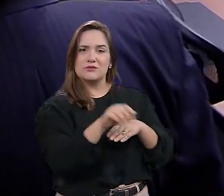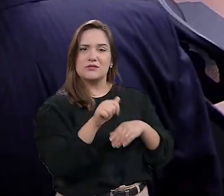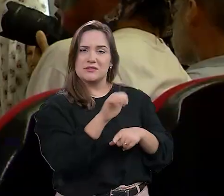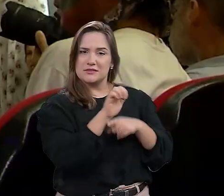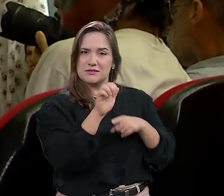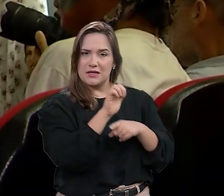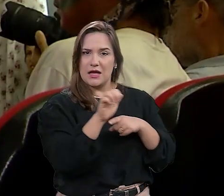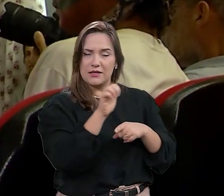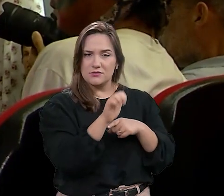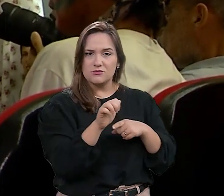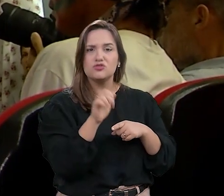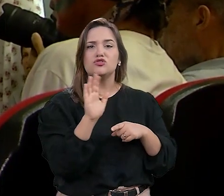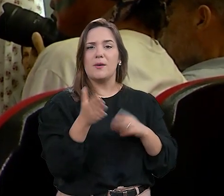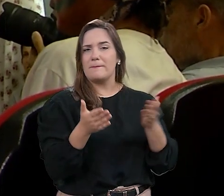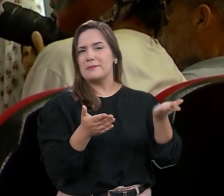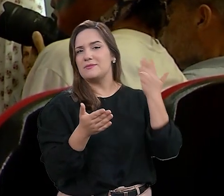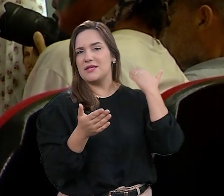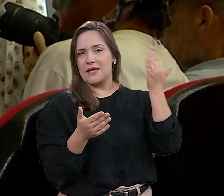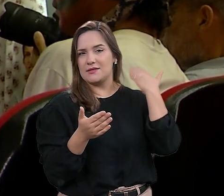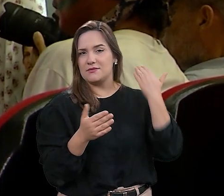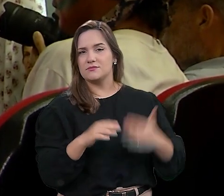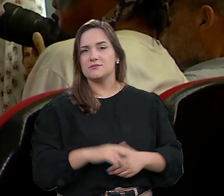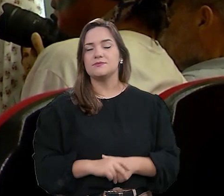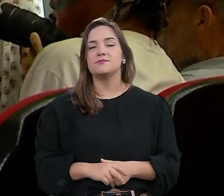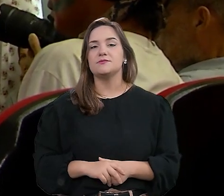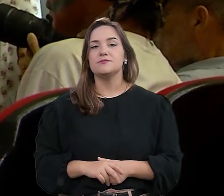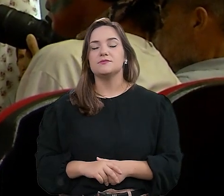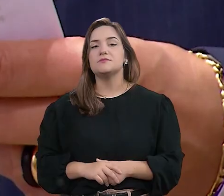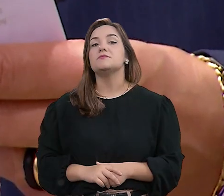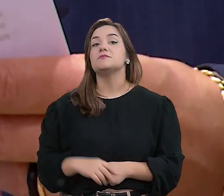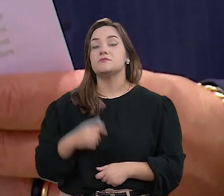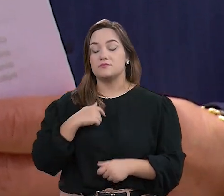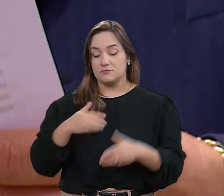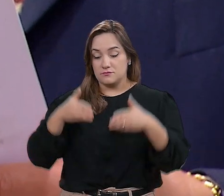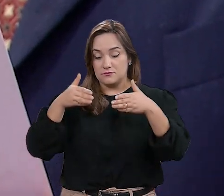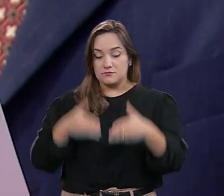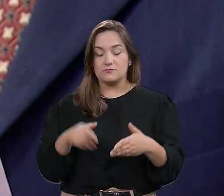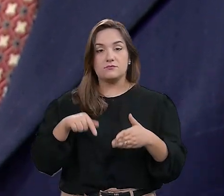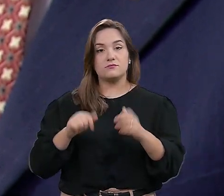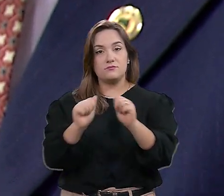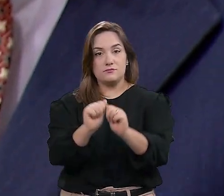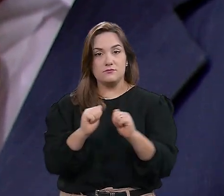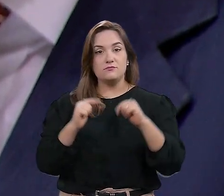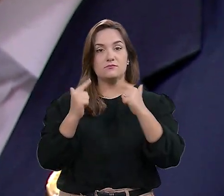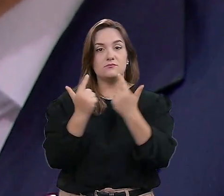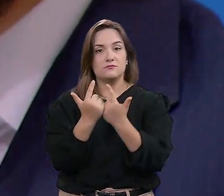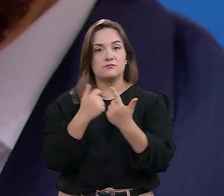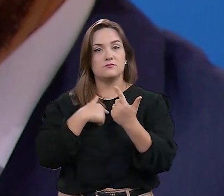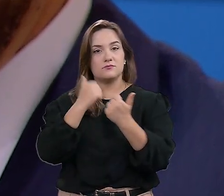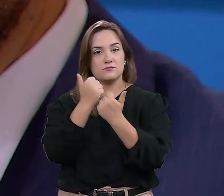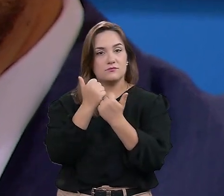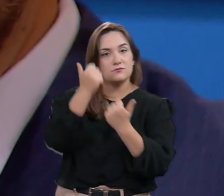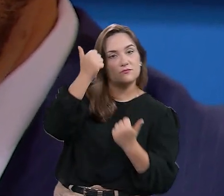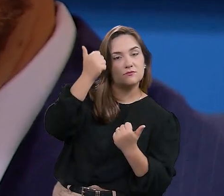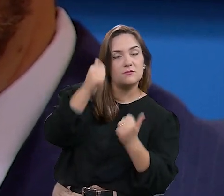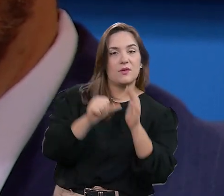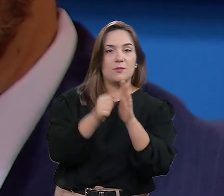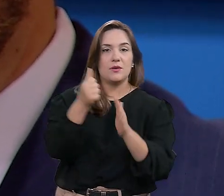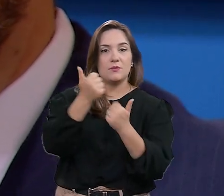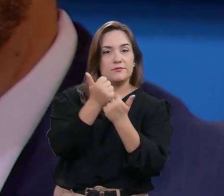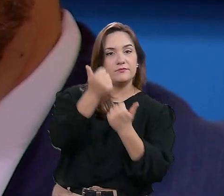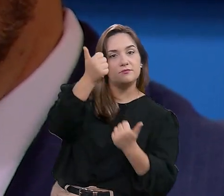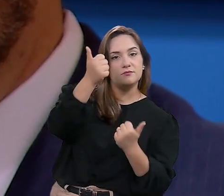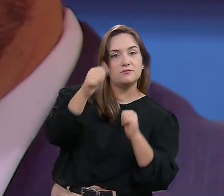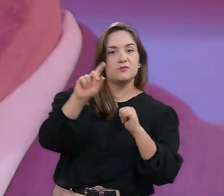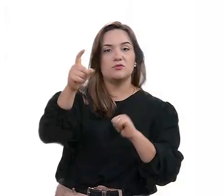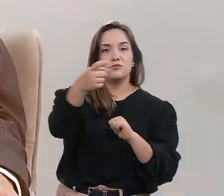do Estado, né? Fui secretário de Educação e cheguei aqui na Assembleia Legislativa como suplente,